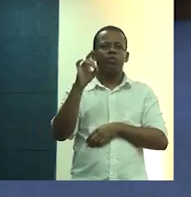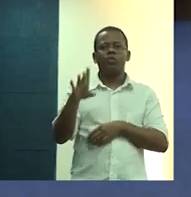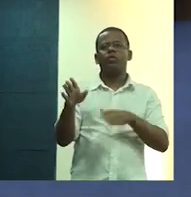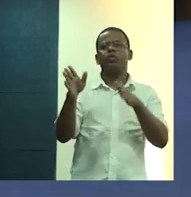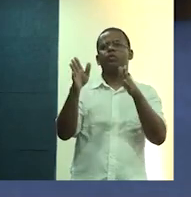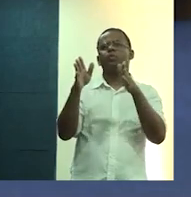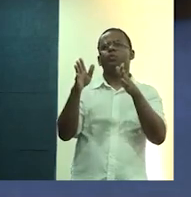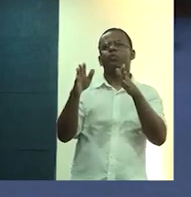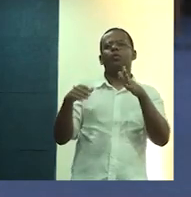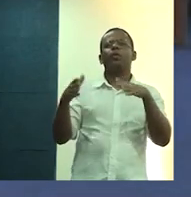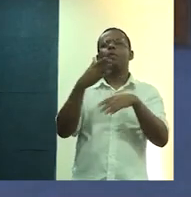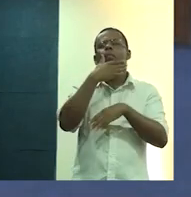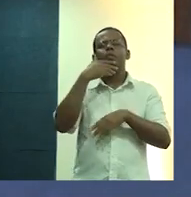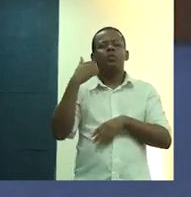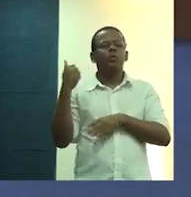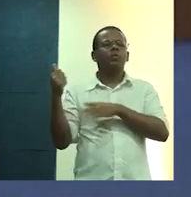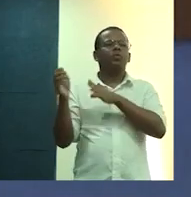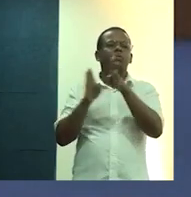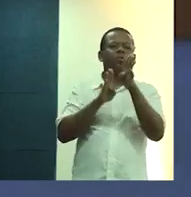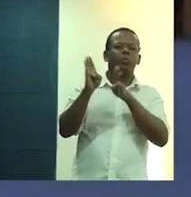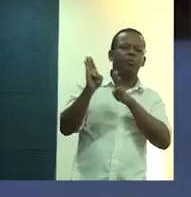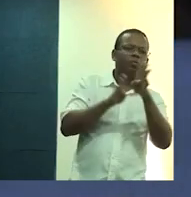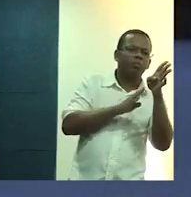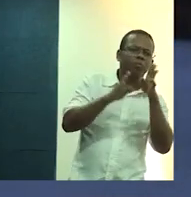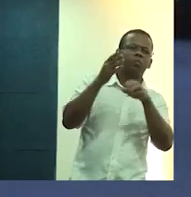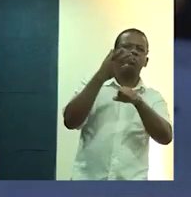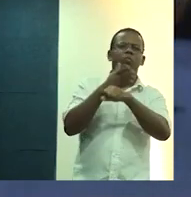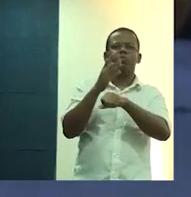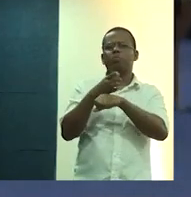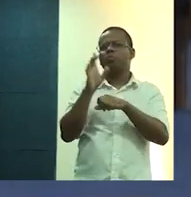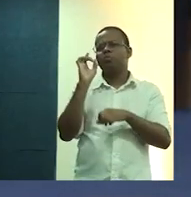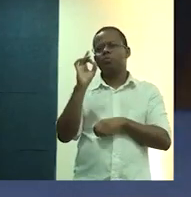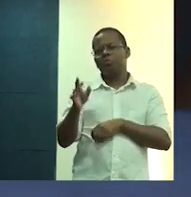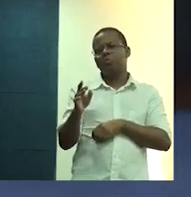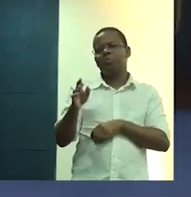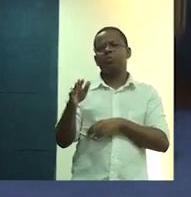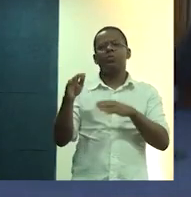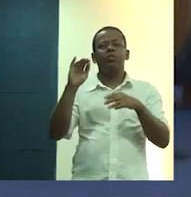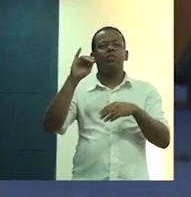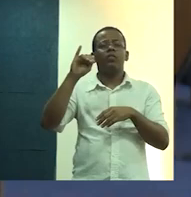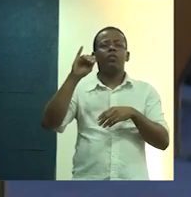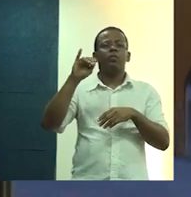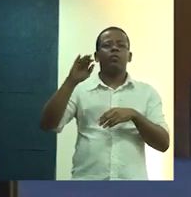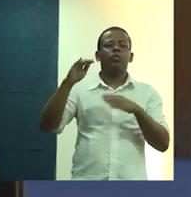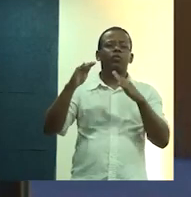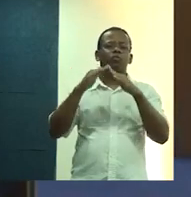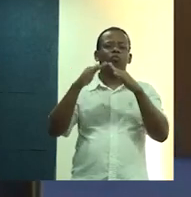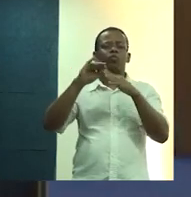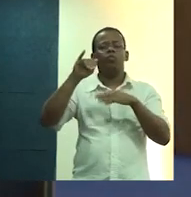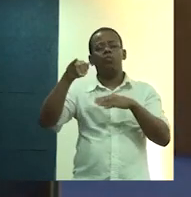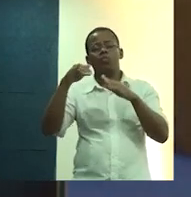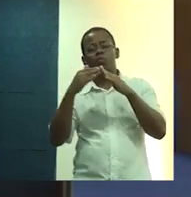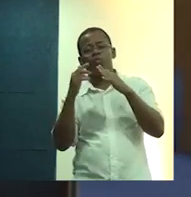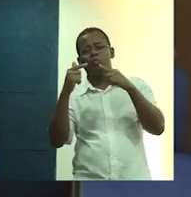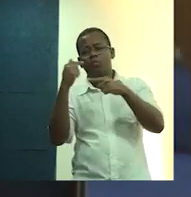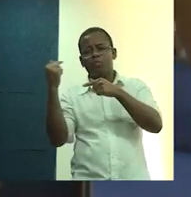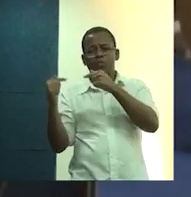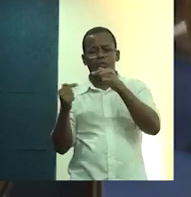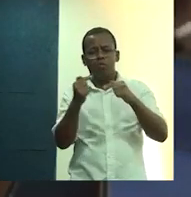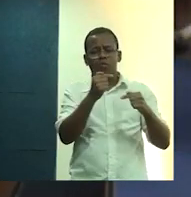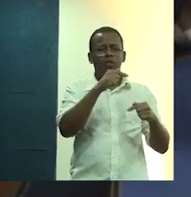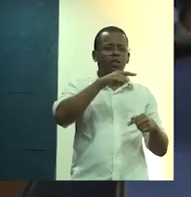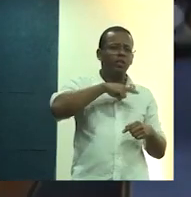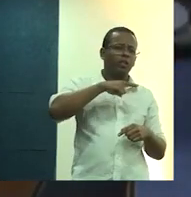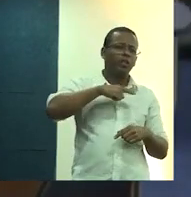saneamento ambiental melhoria dessa sensibilidade mobilidade ativa enfim condições de moradia segurança de posse Enfim uma série de política